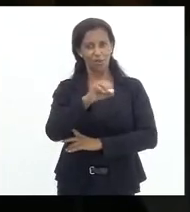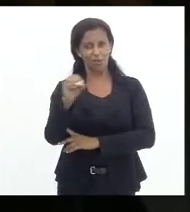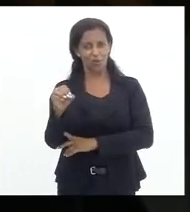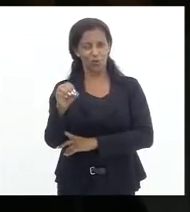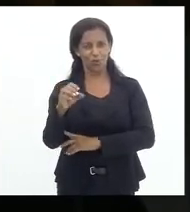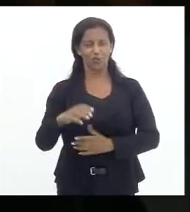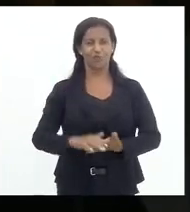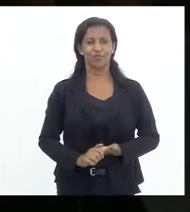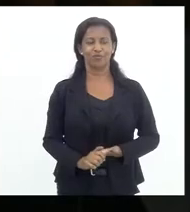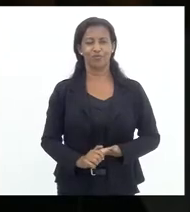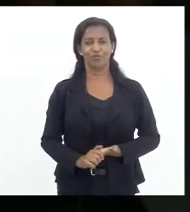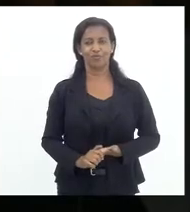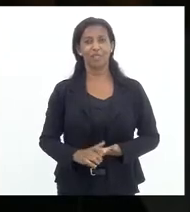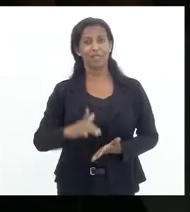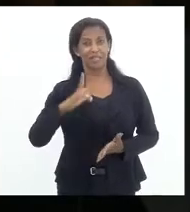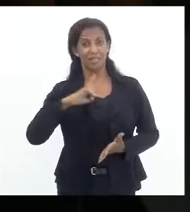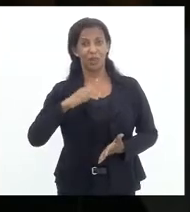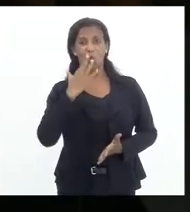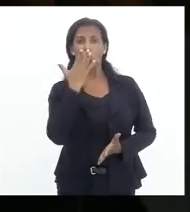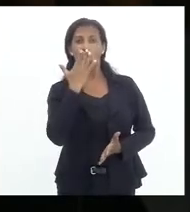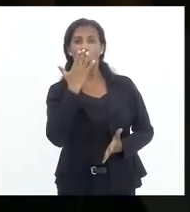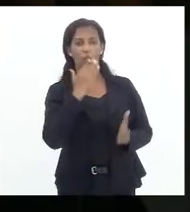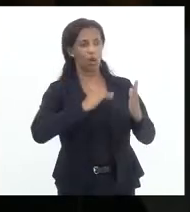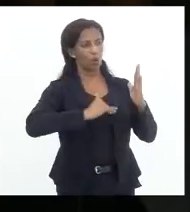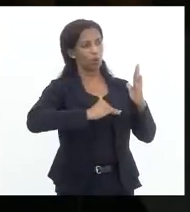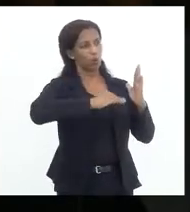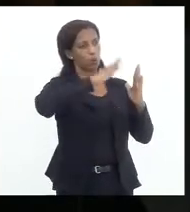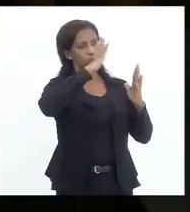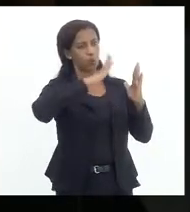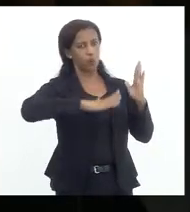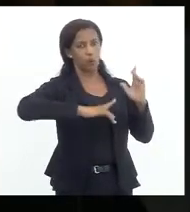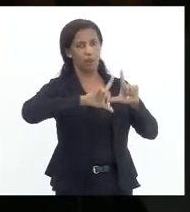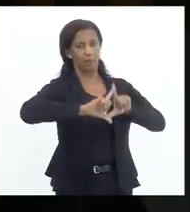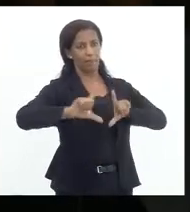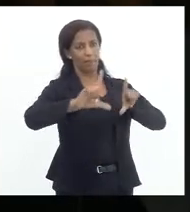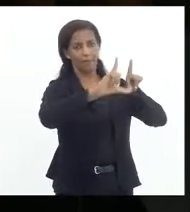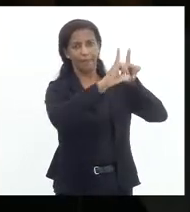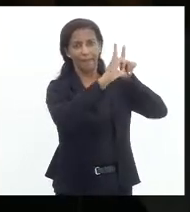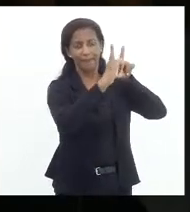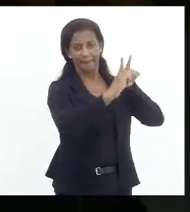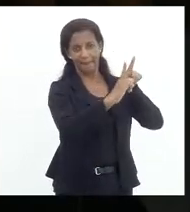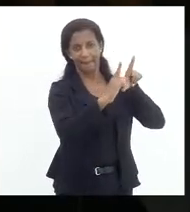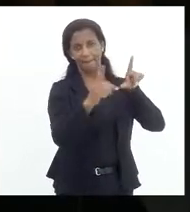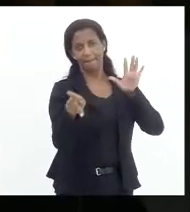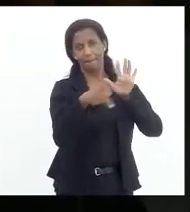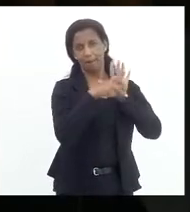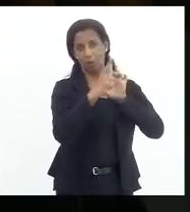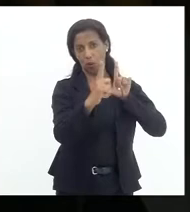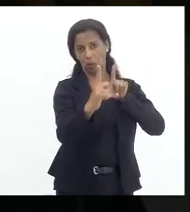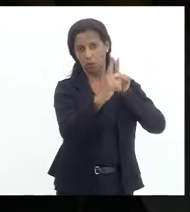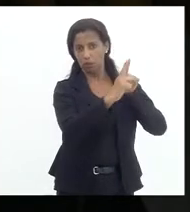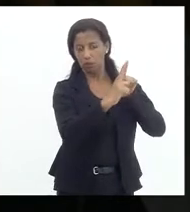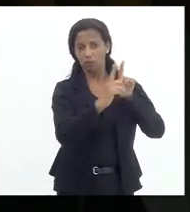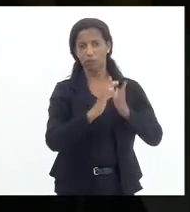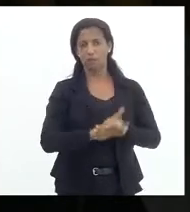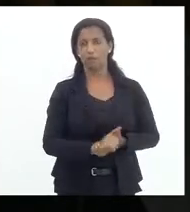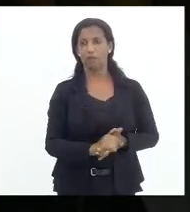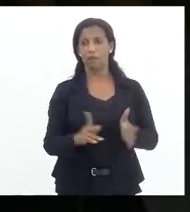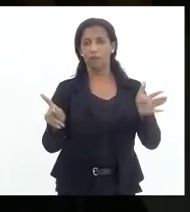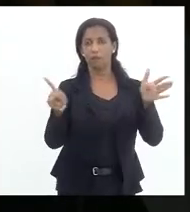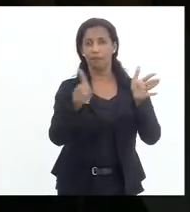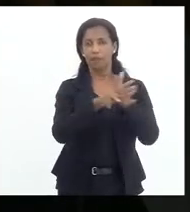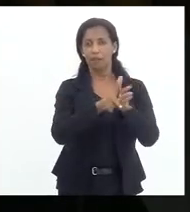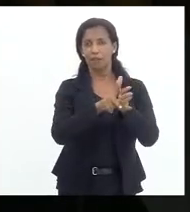e tem uma pintura muito representativo a que